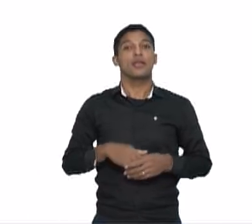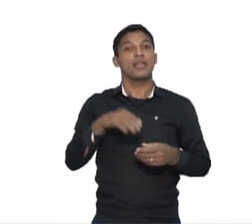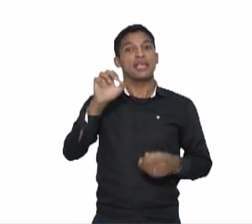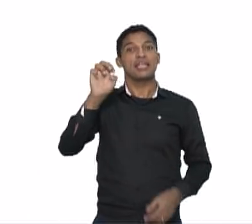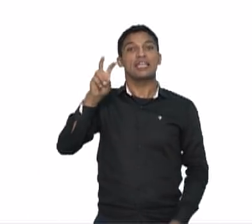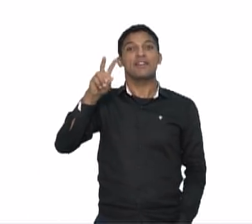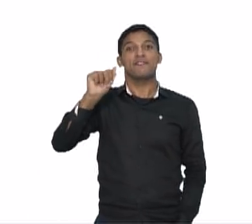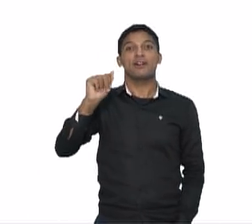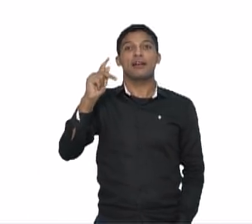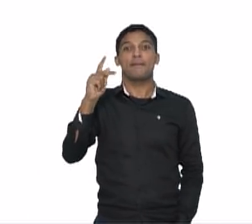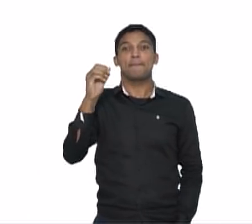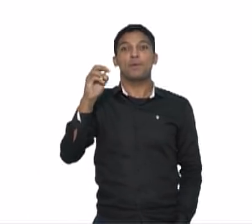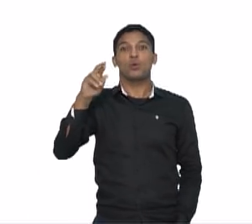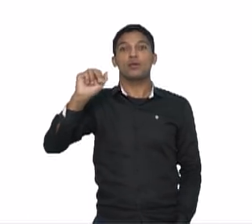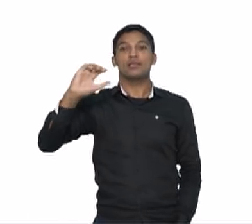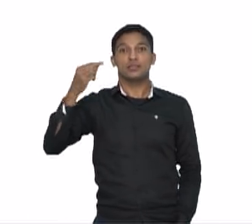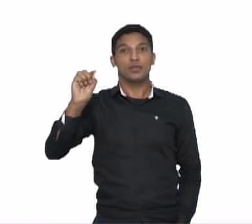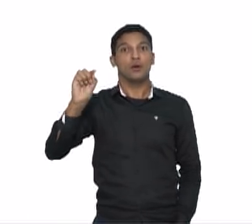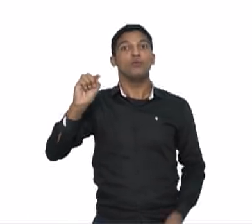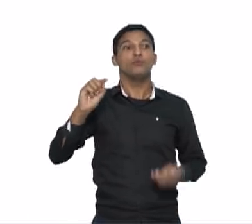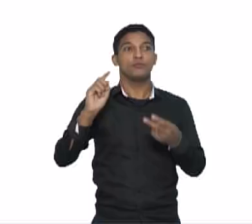evaporação e transpiração,